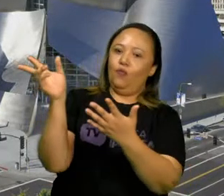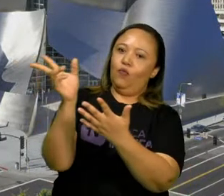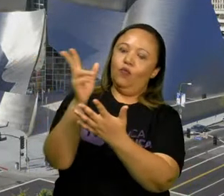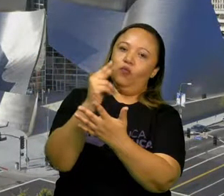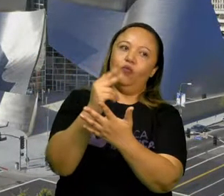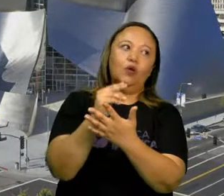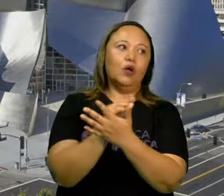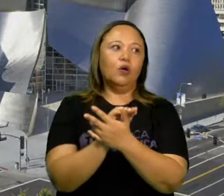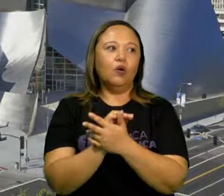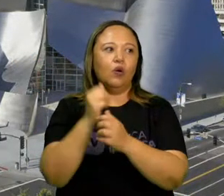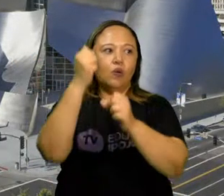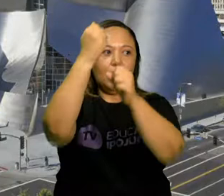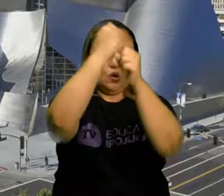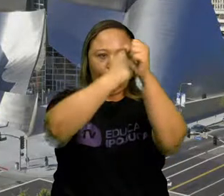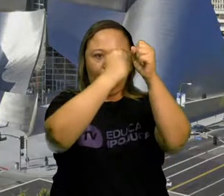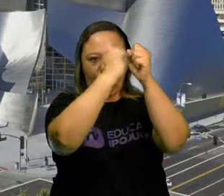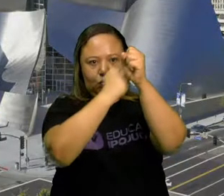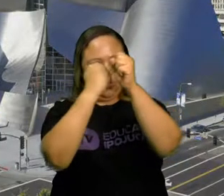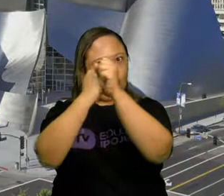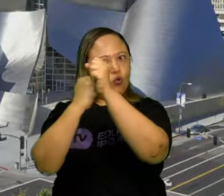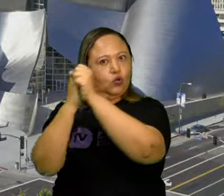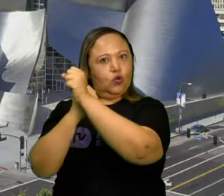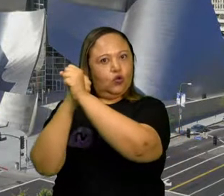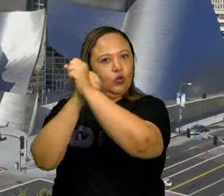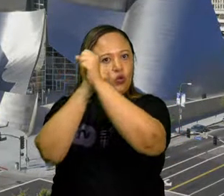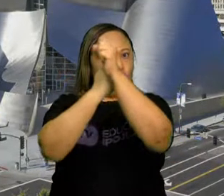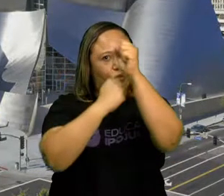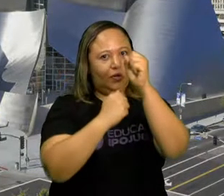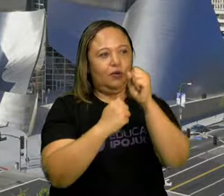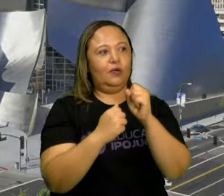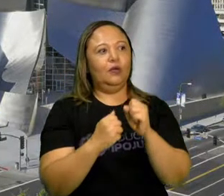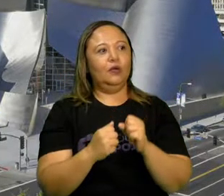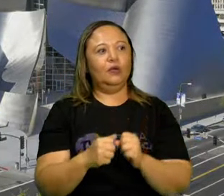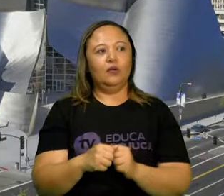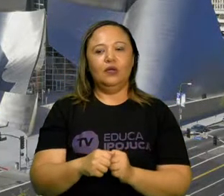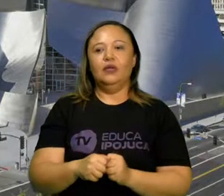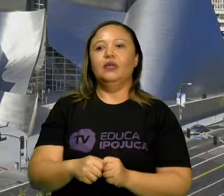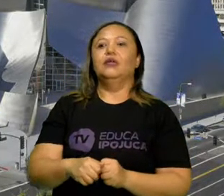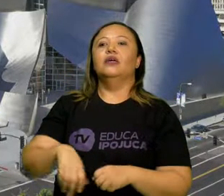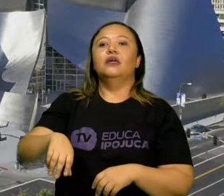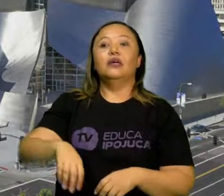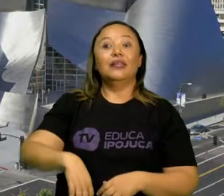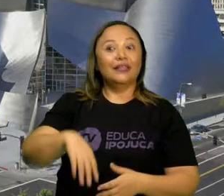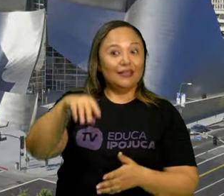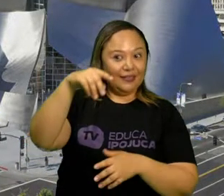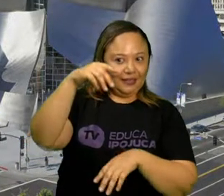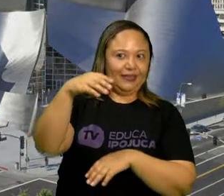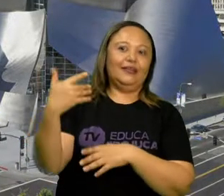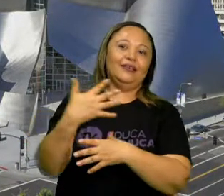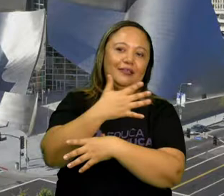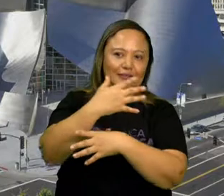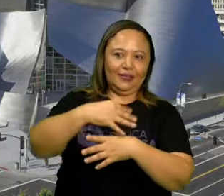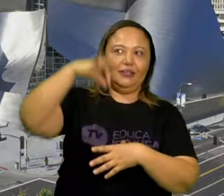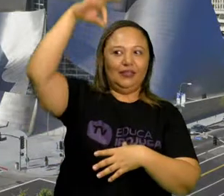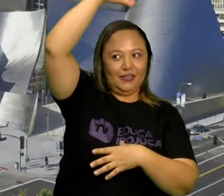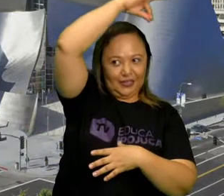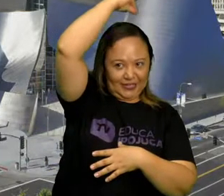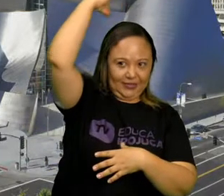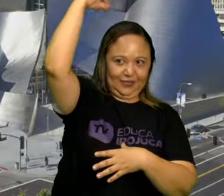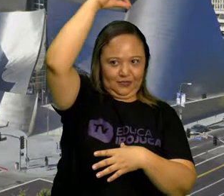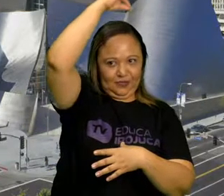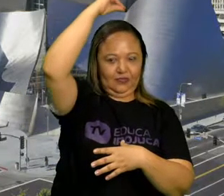uma escultura, que é o Monumento Tomiotaki, que está na cidade de Santos. Aqui você tem uma